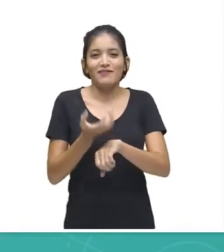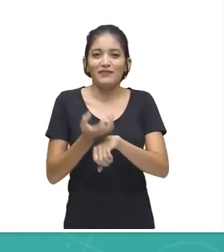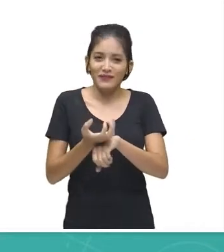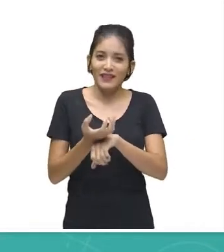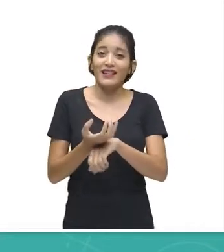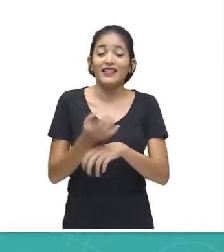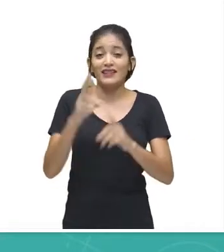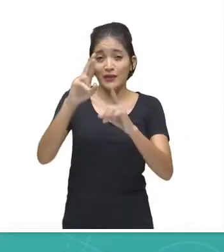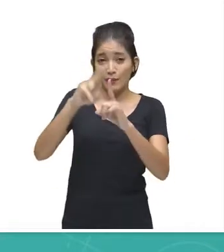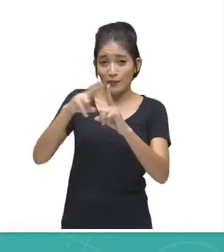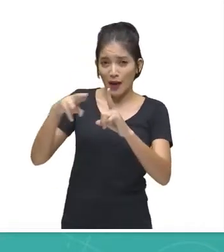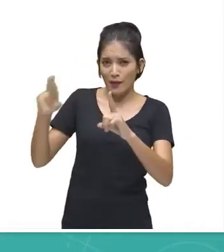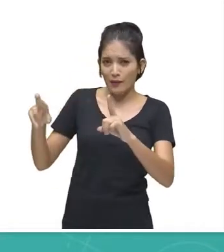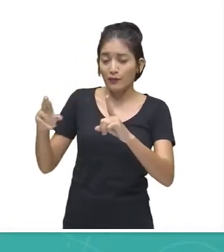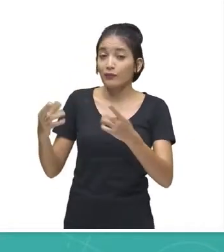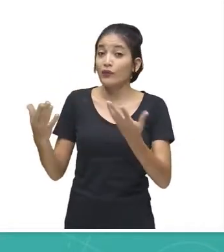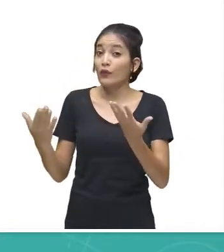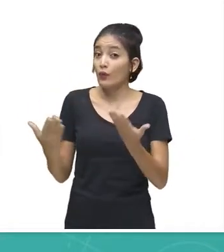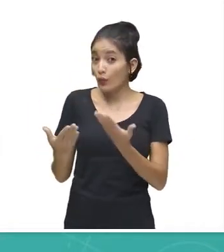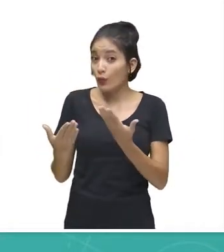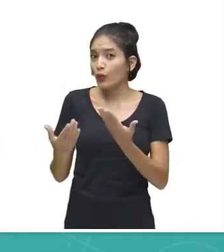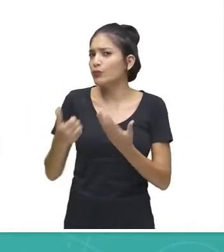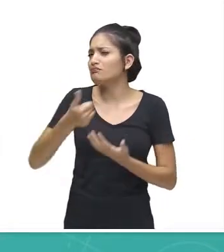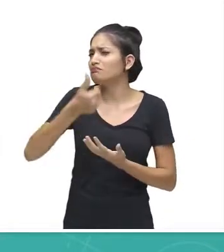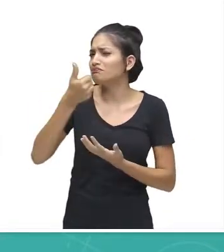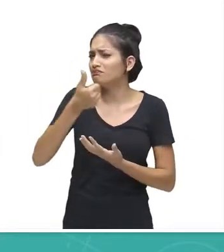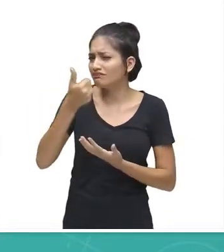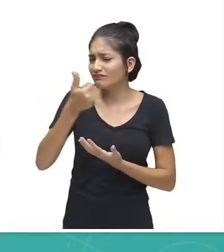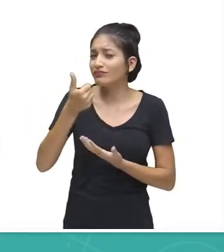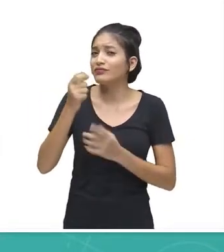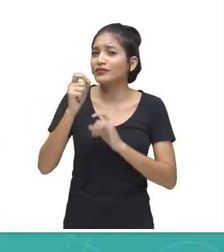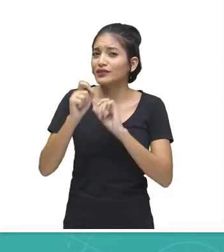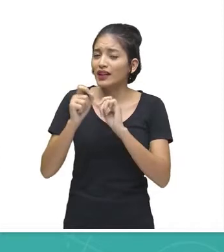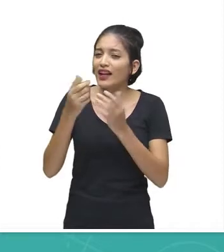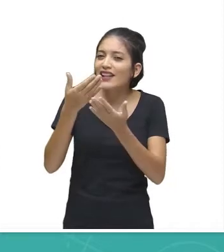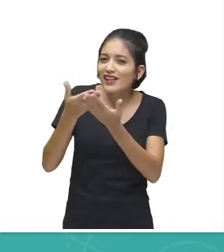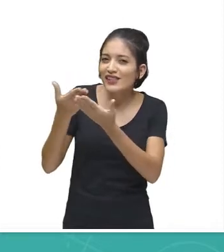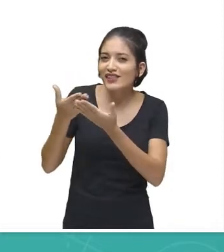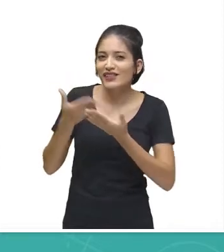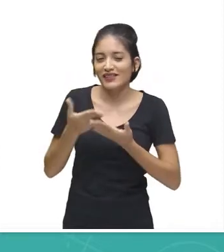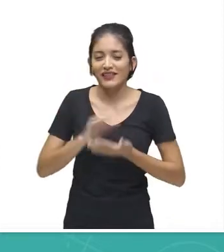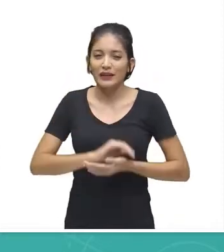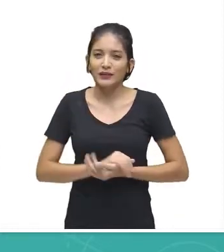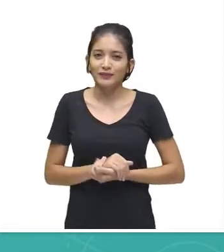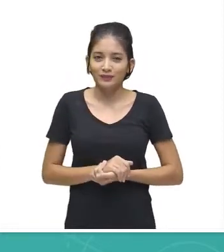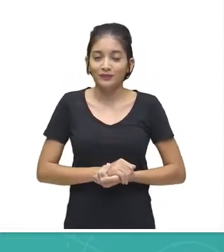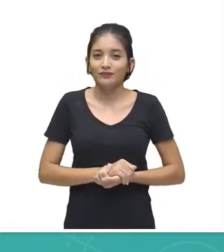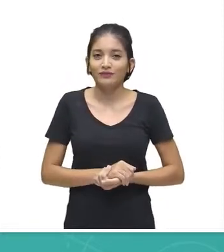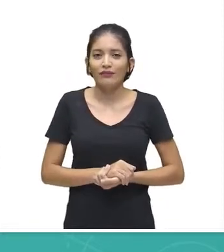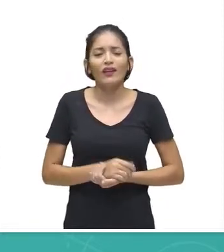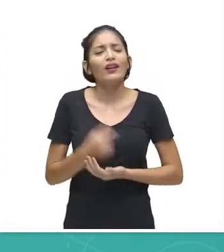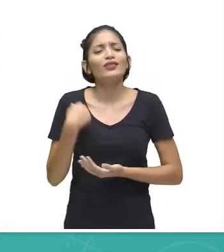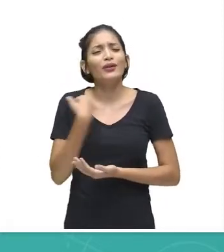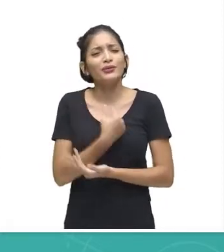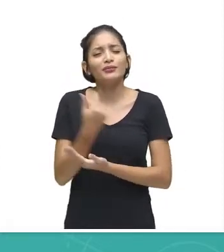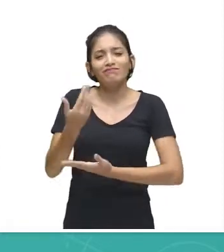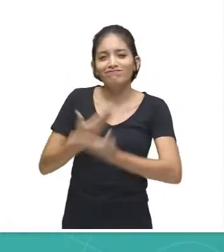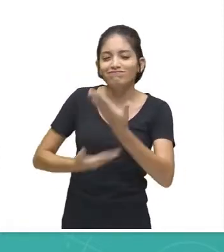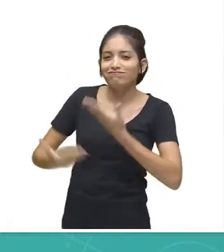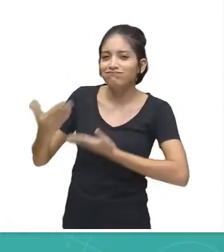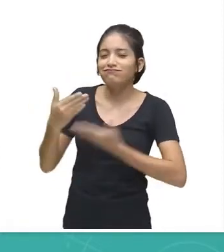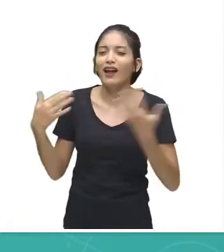Hoje, nossa primeira aula. Vamos ter uma partilha maravilhosa